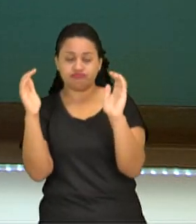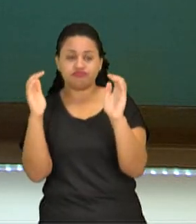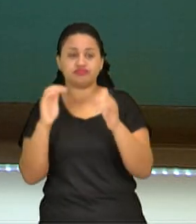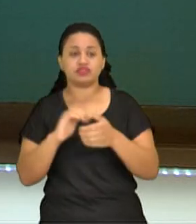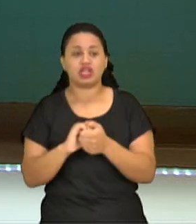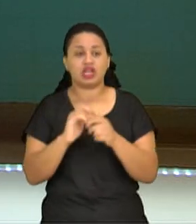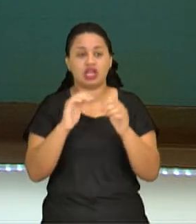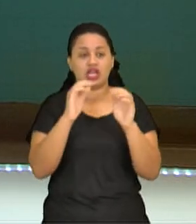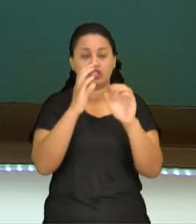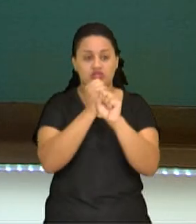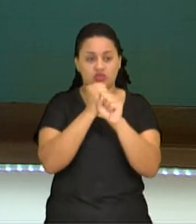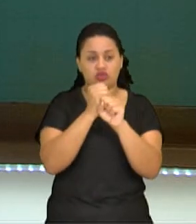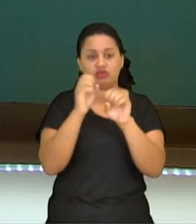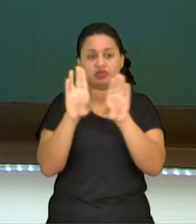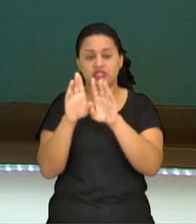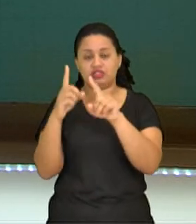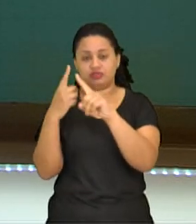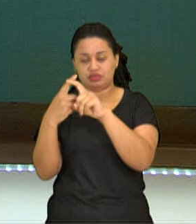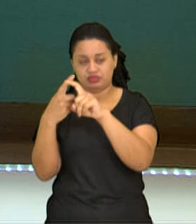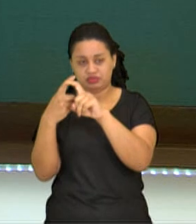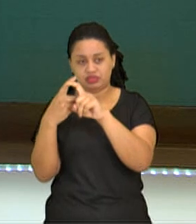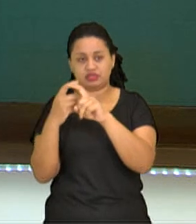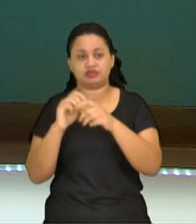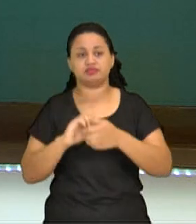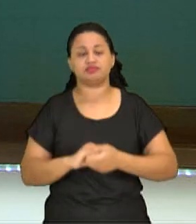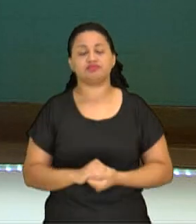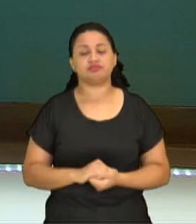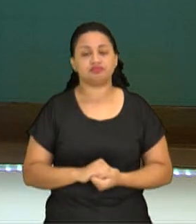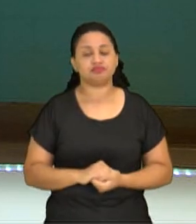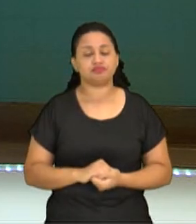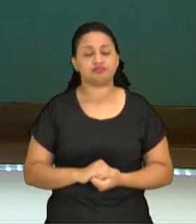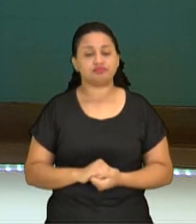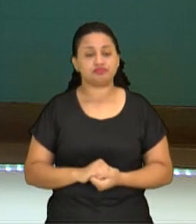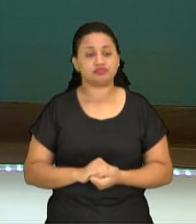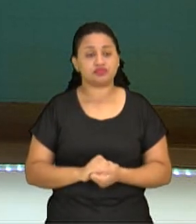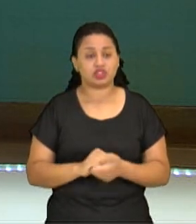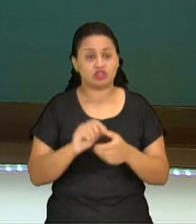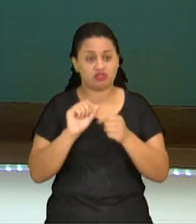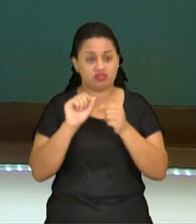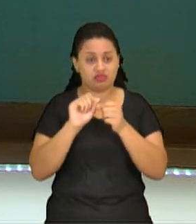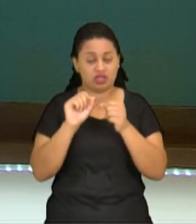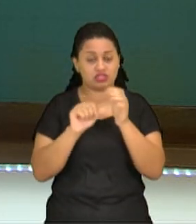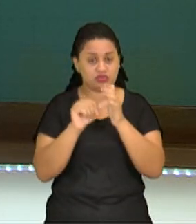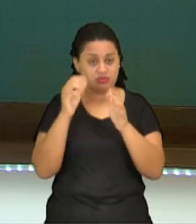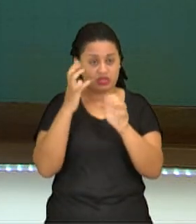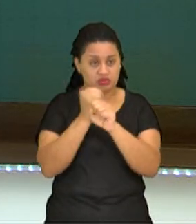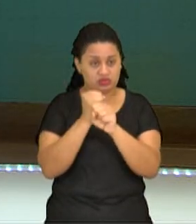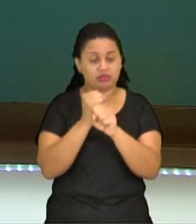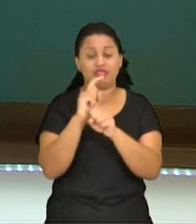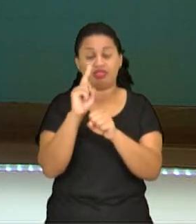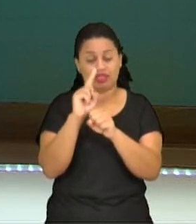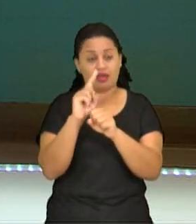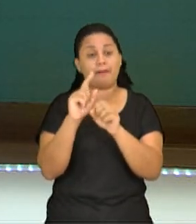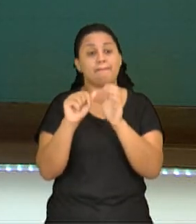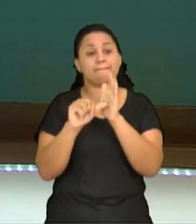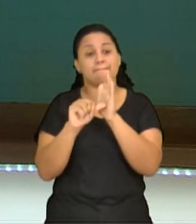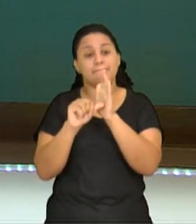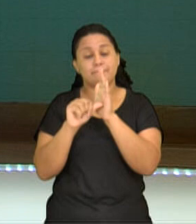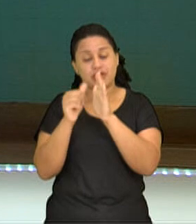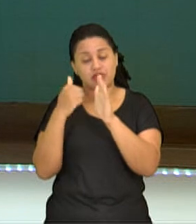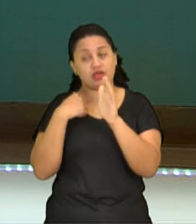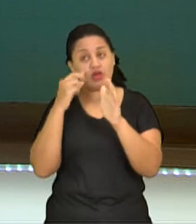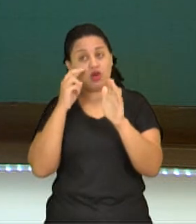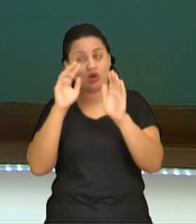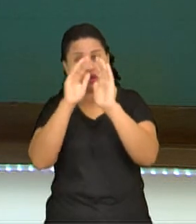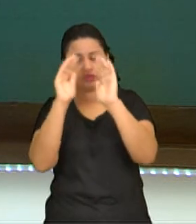soma até a multiplicação aqui? O que vai acontecer? Vou fazer essa soma primeiro? Não. Vou olhar dentro